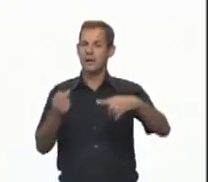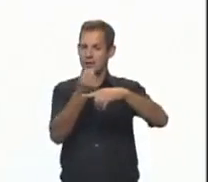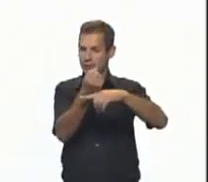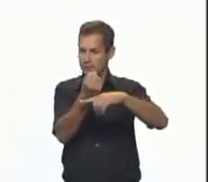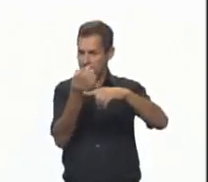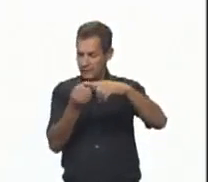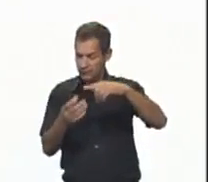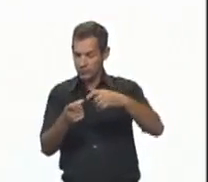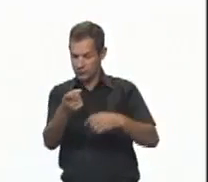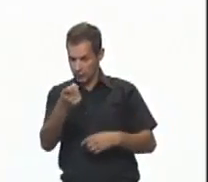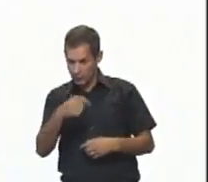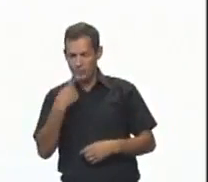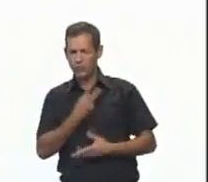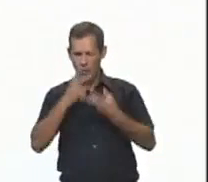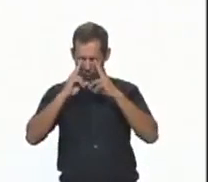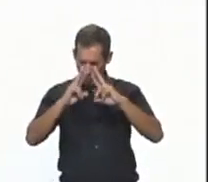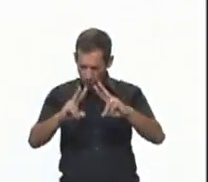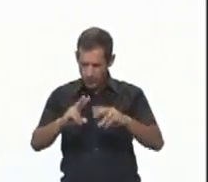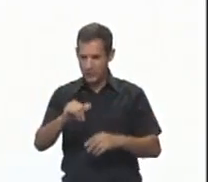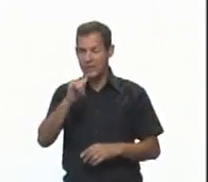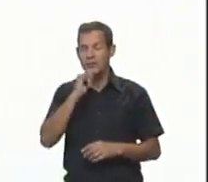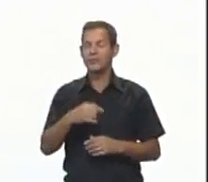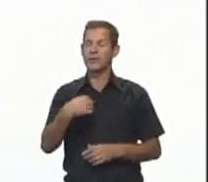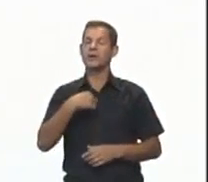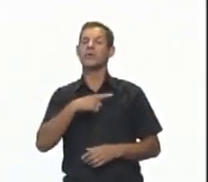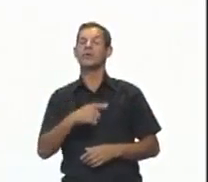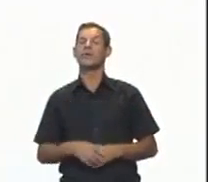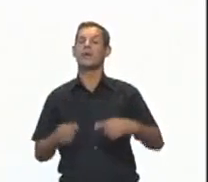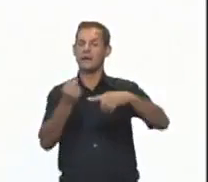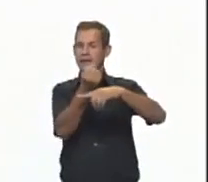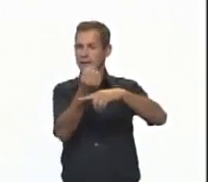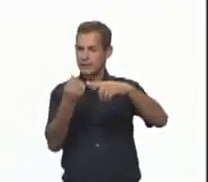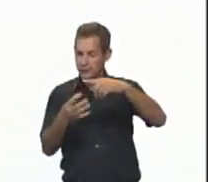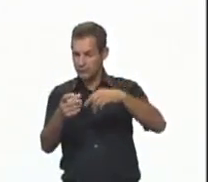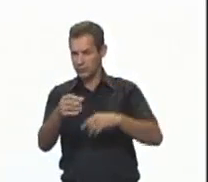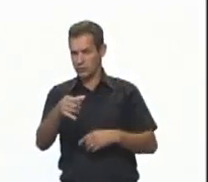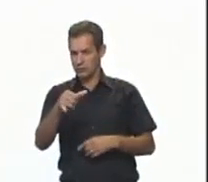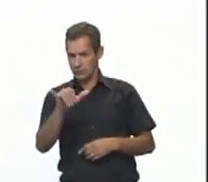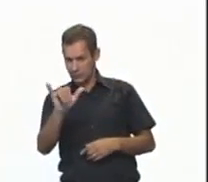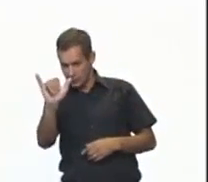de x. Vamos observar o nosso exemplo. Eu tenho aqui a função y